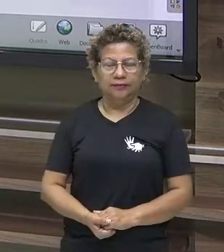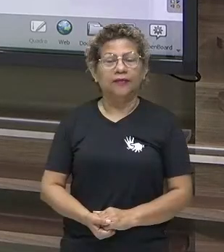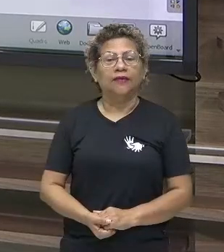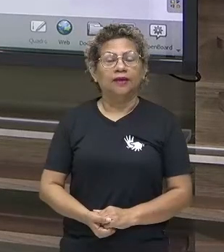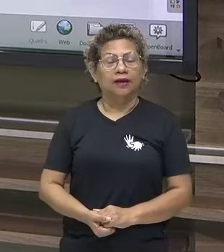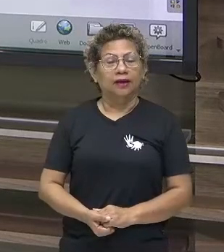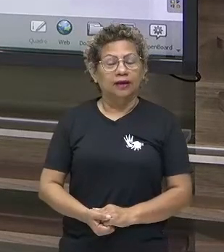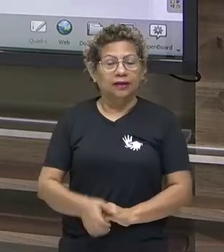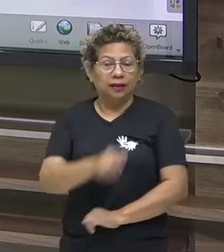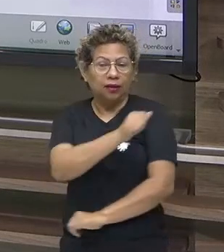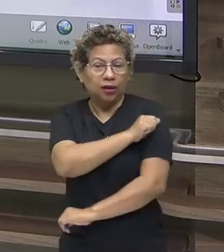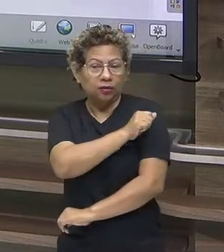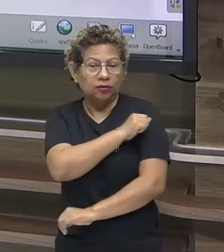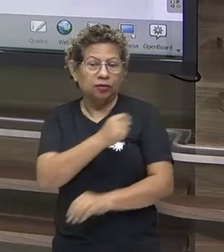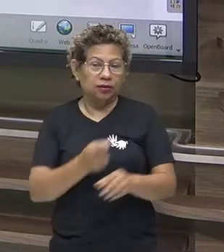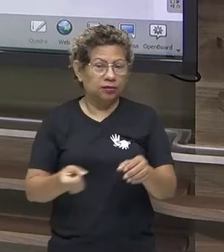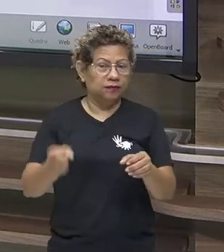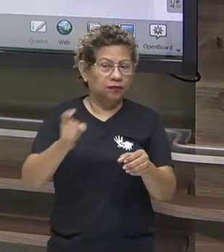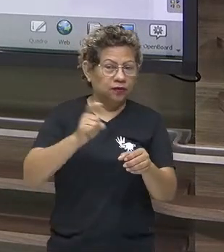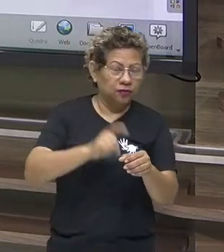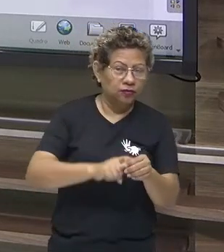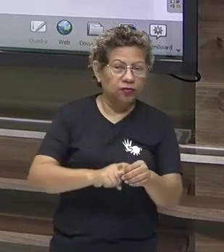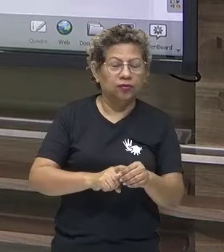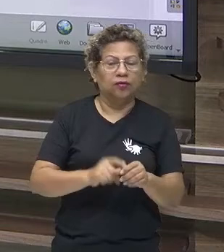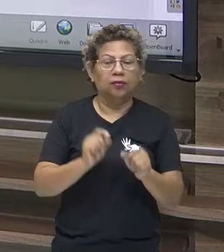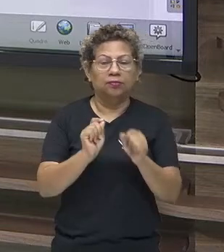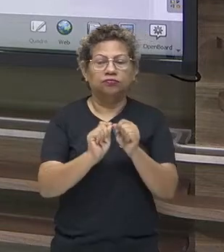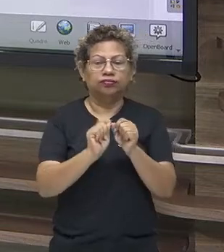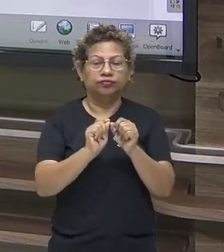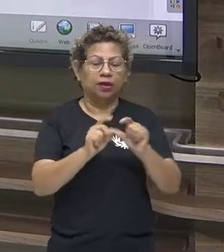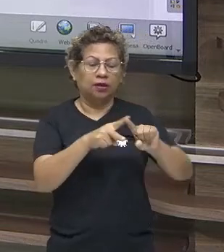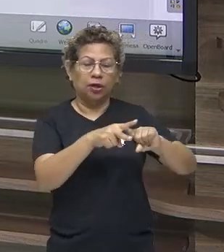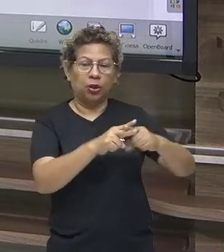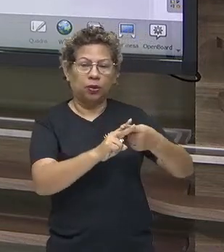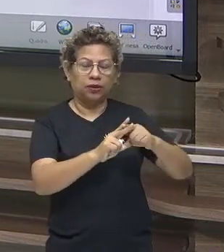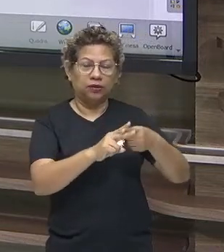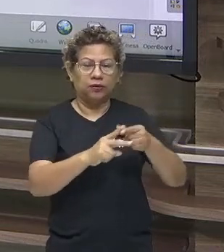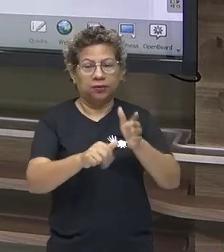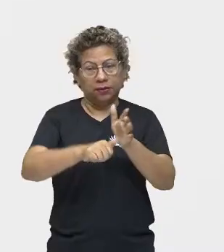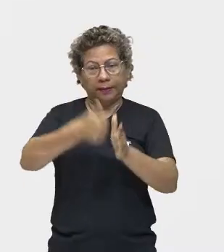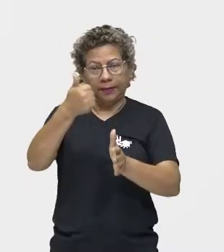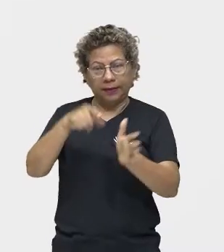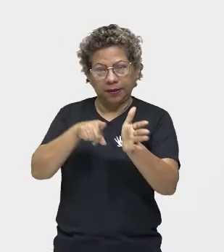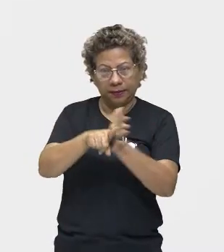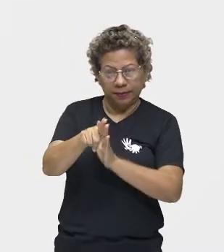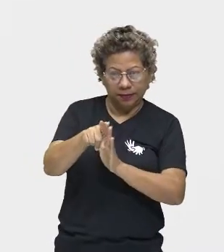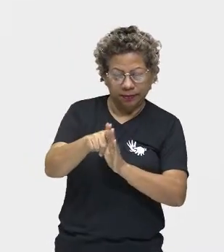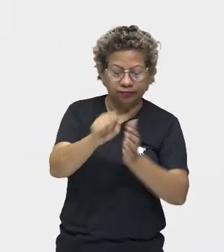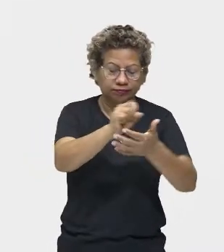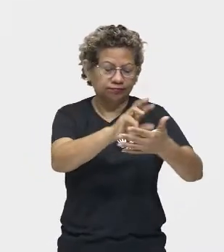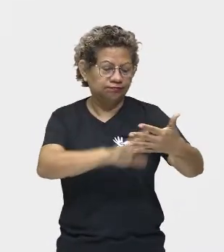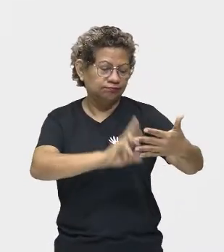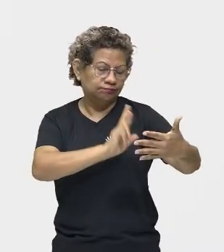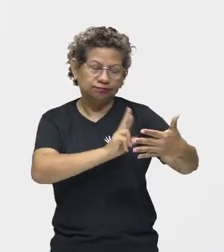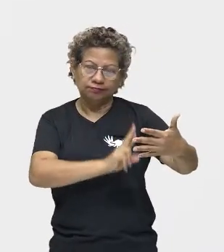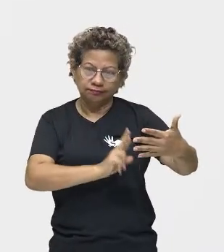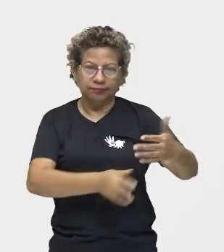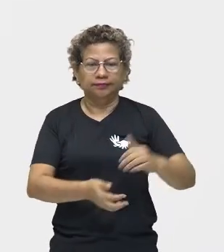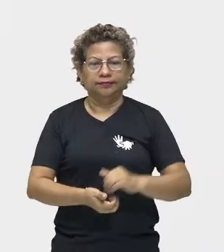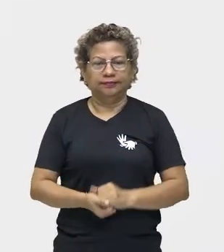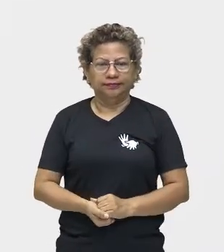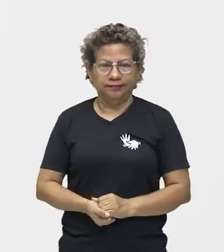Muito bem, queridos alunos, estamos de volta agora para a correção da nossa primeira questão de hoje. Então vamos aí